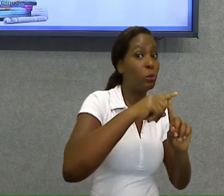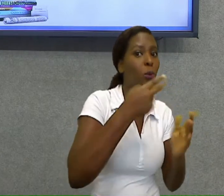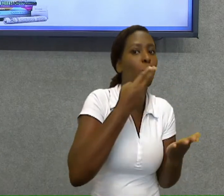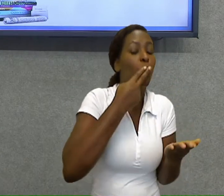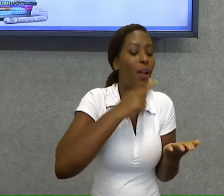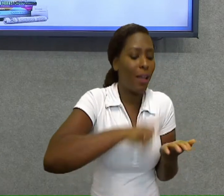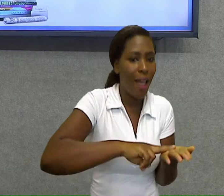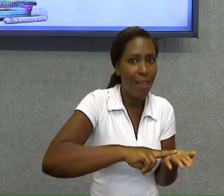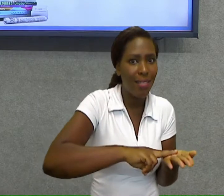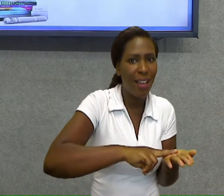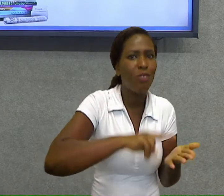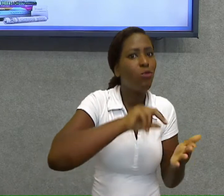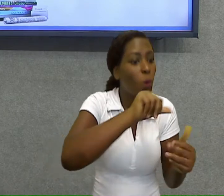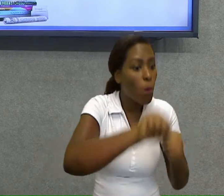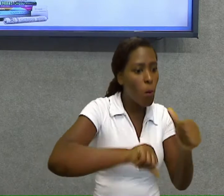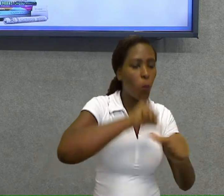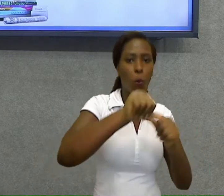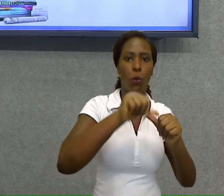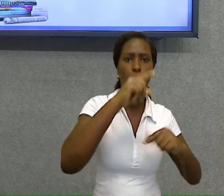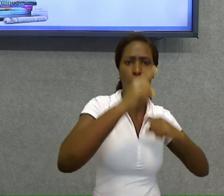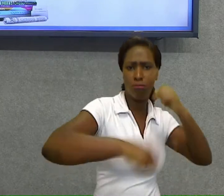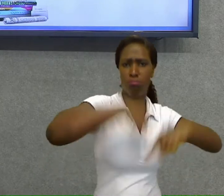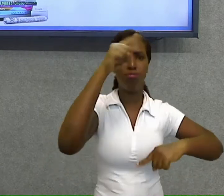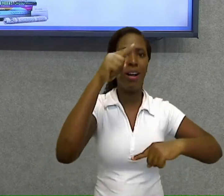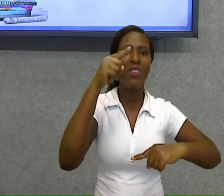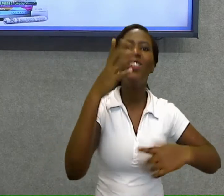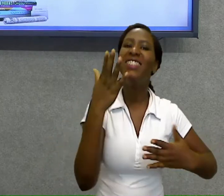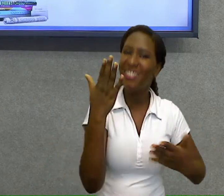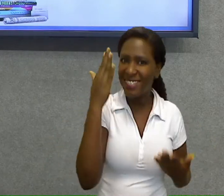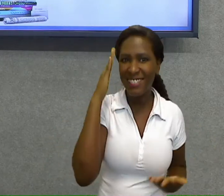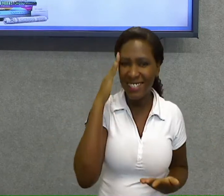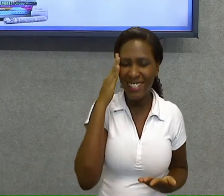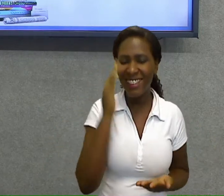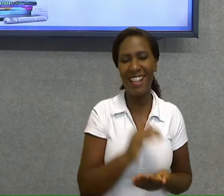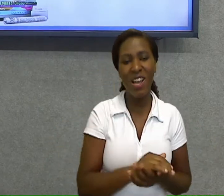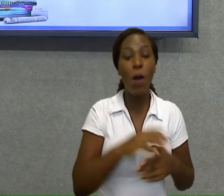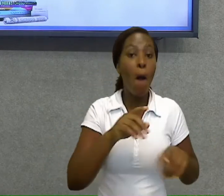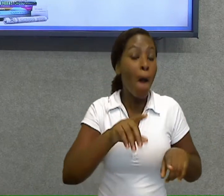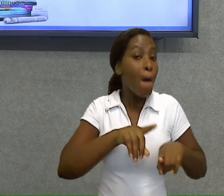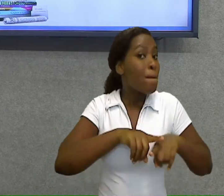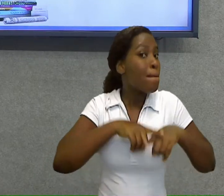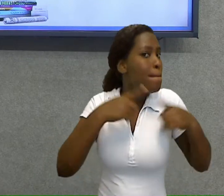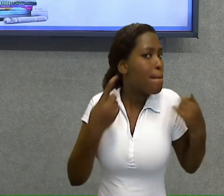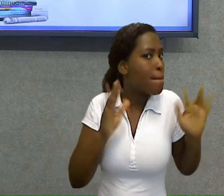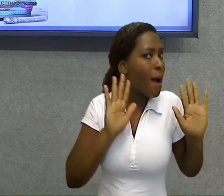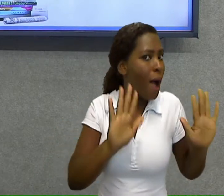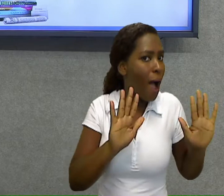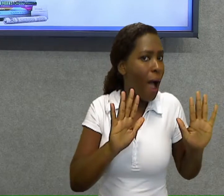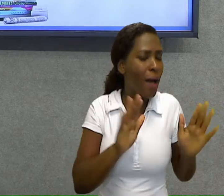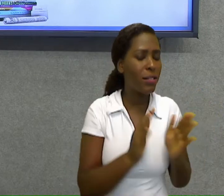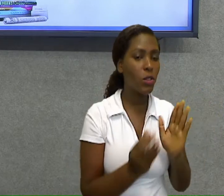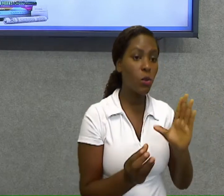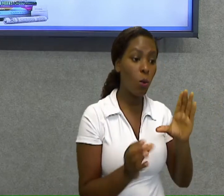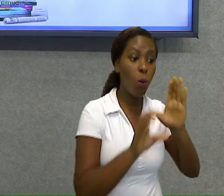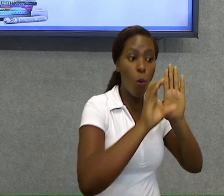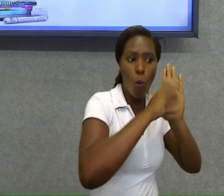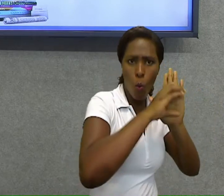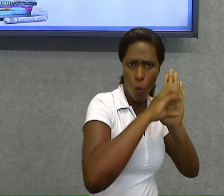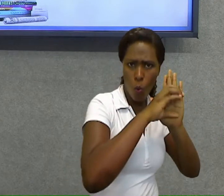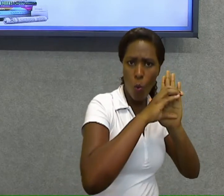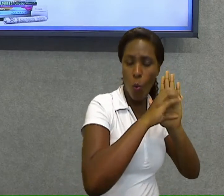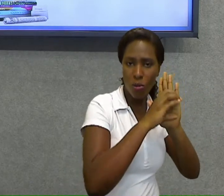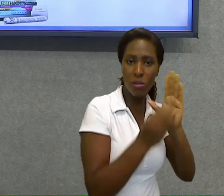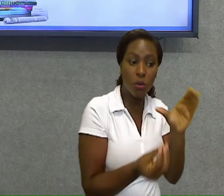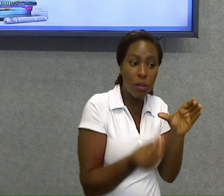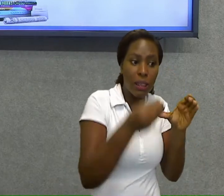e-mail. Contudo, alguns elementos linguísticos foram preservados, como as saudações, o remetente, o